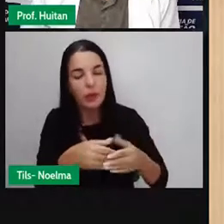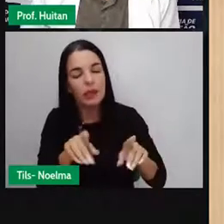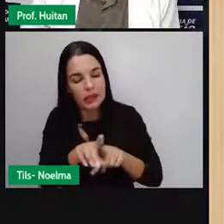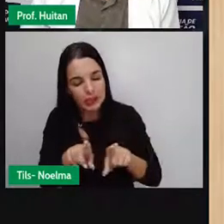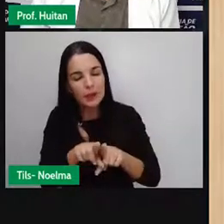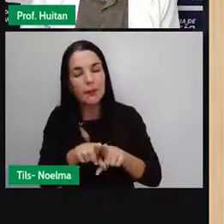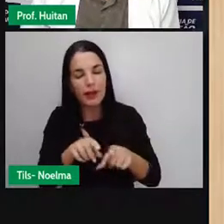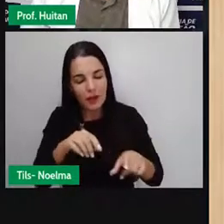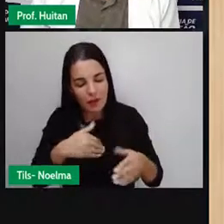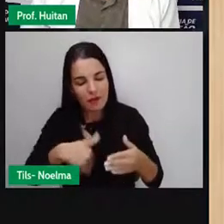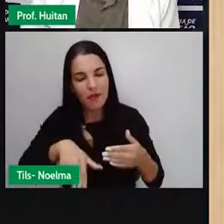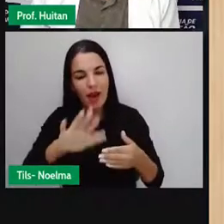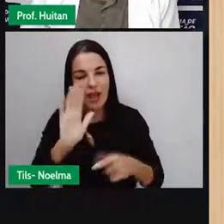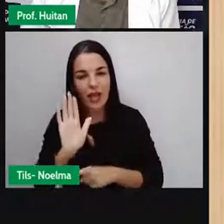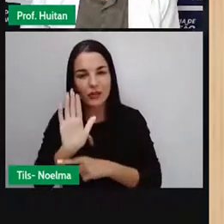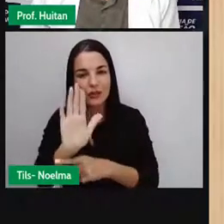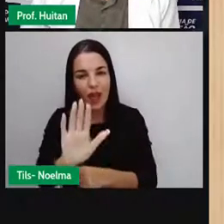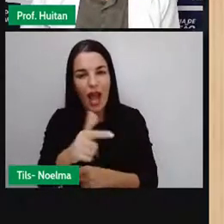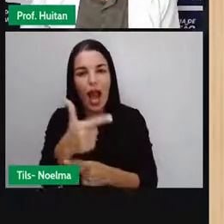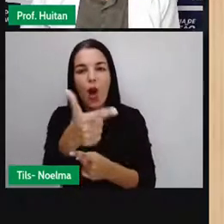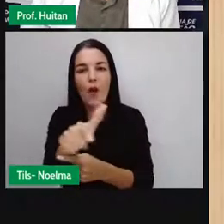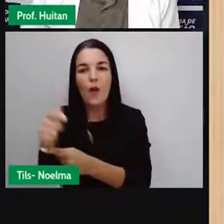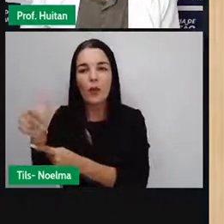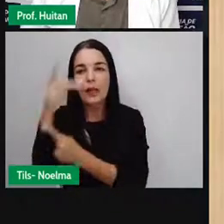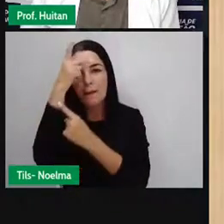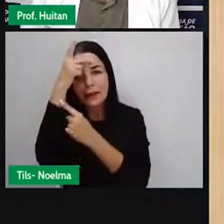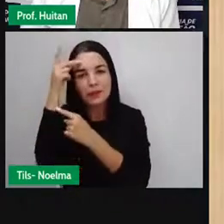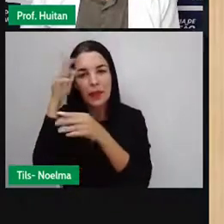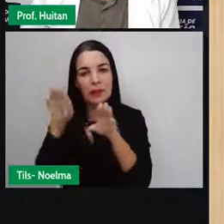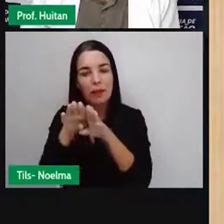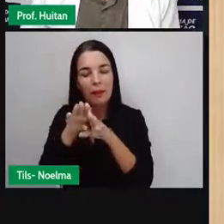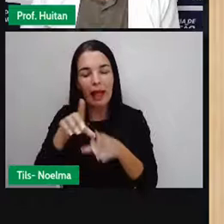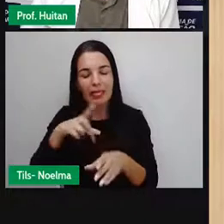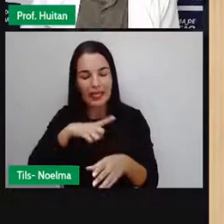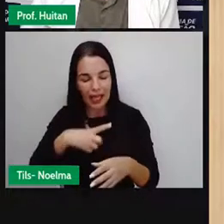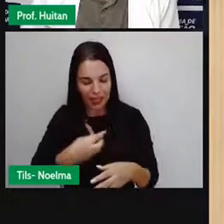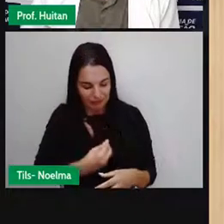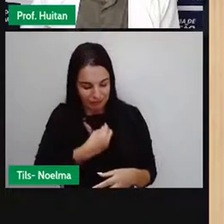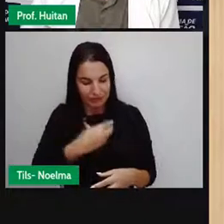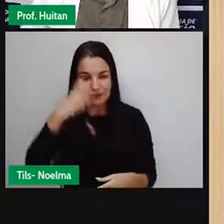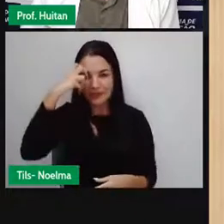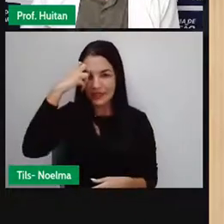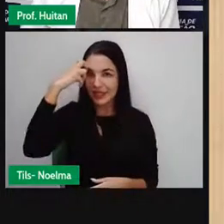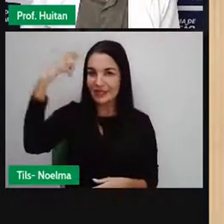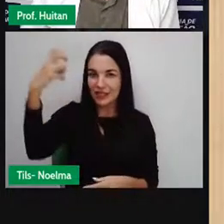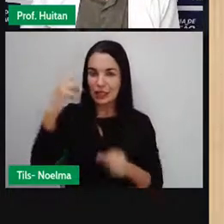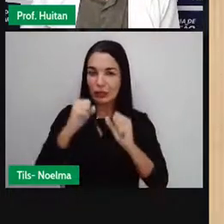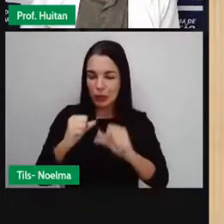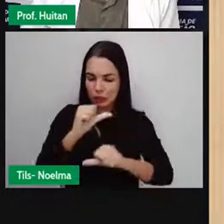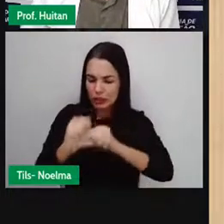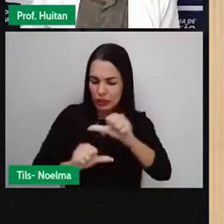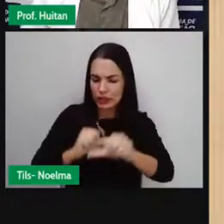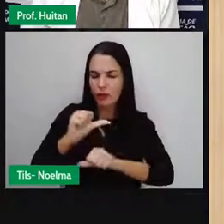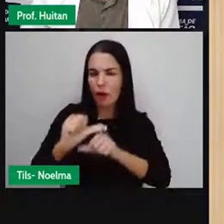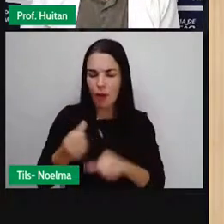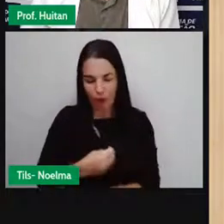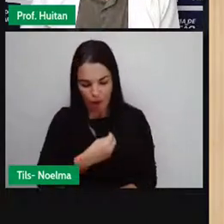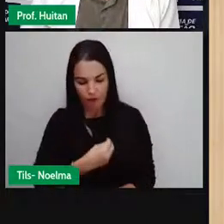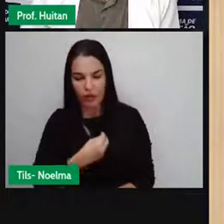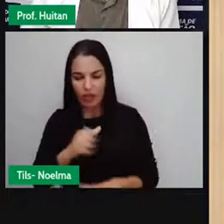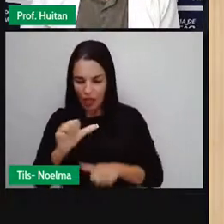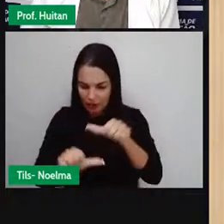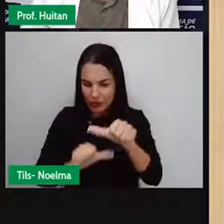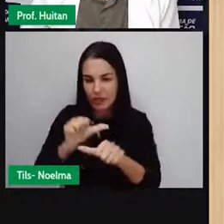outro a evoluir. Então, a leitura pode transformar vidas, transformar o mundo,